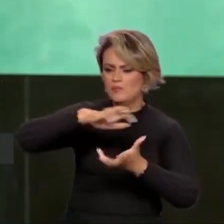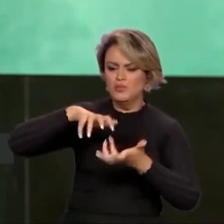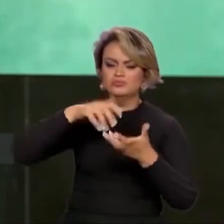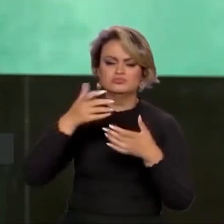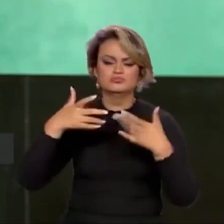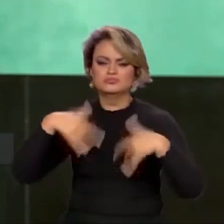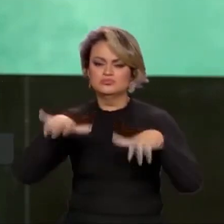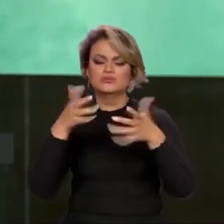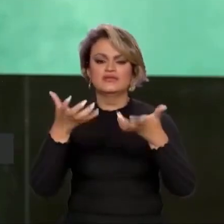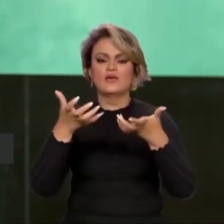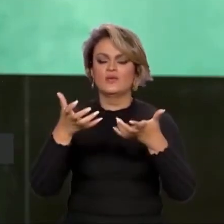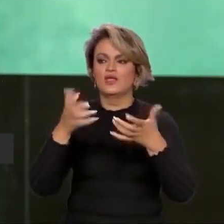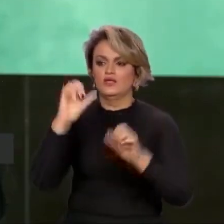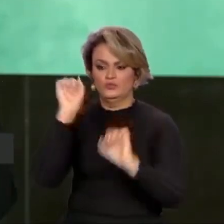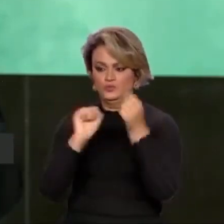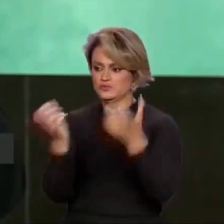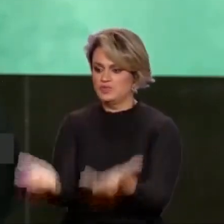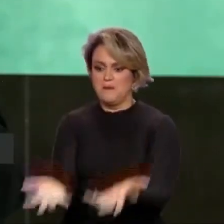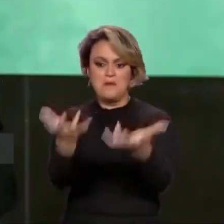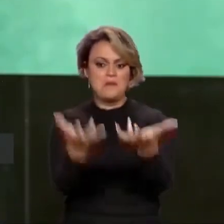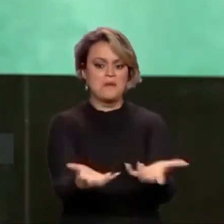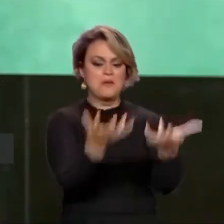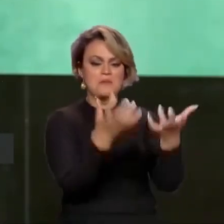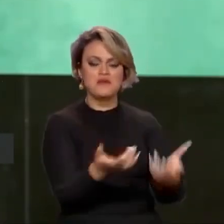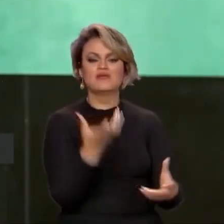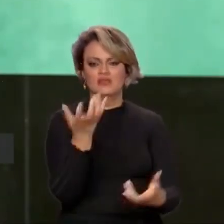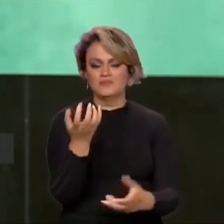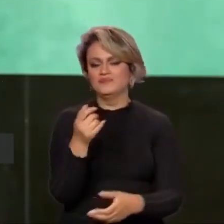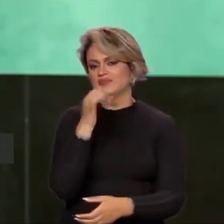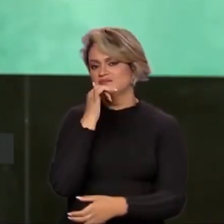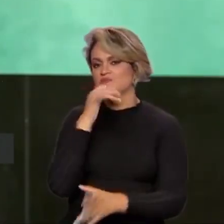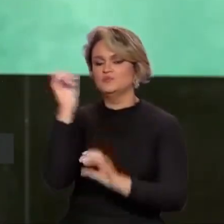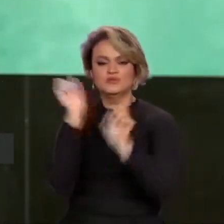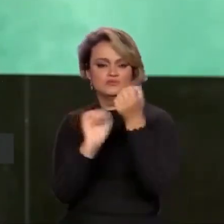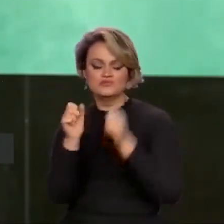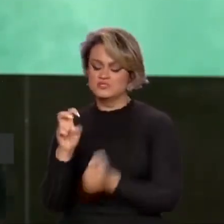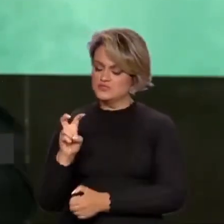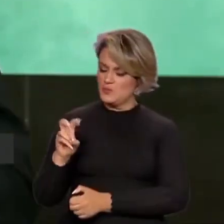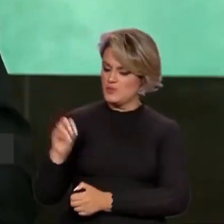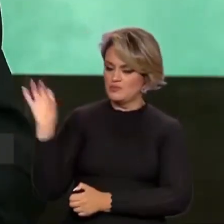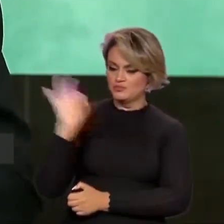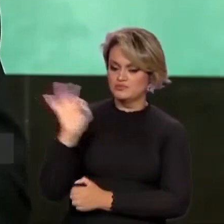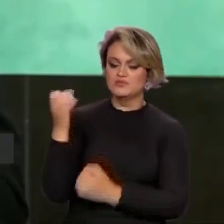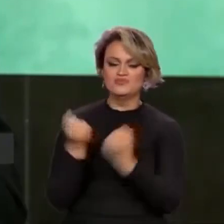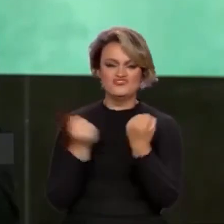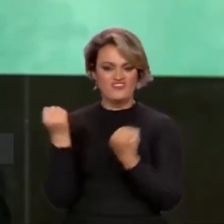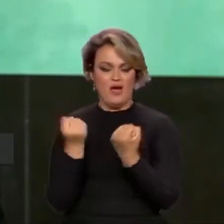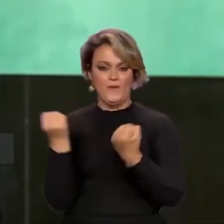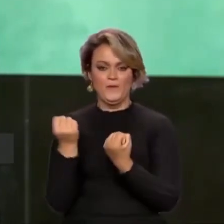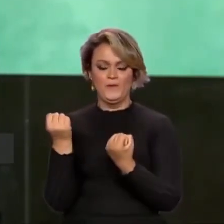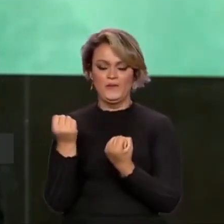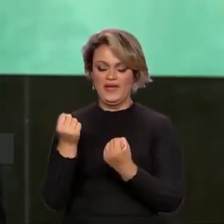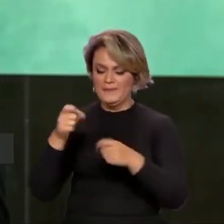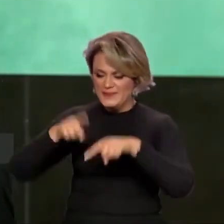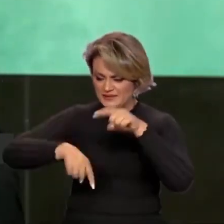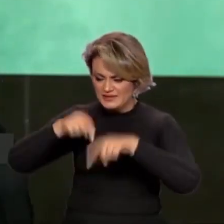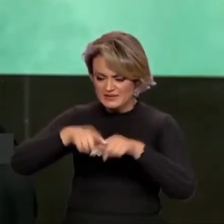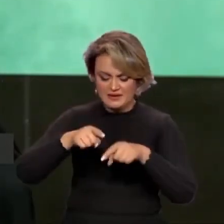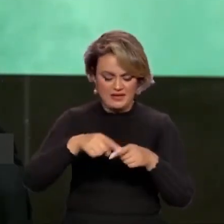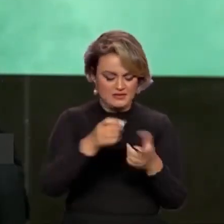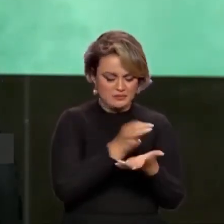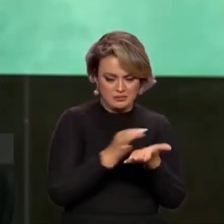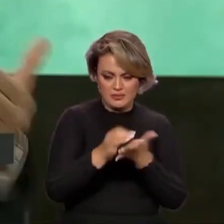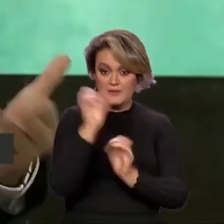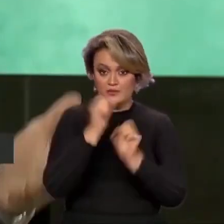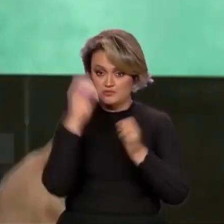procura fortalecer a sua indústria. Então, se eu tenho uma indústria que 50% do carro é peças e feito